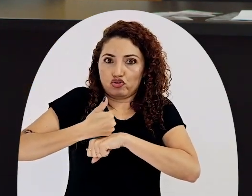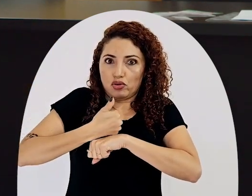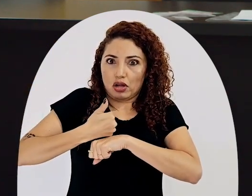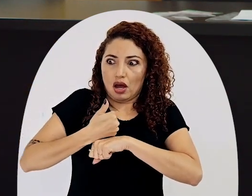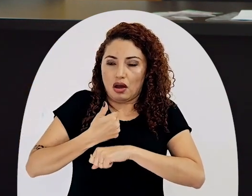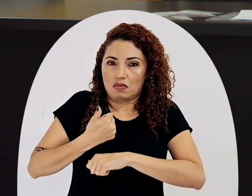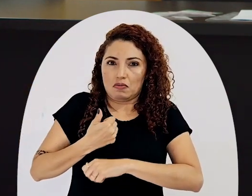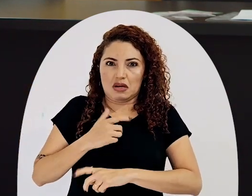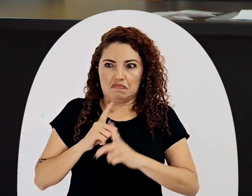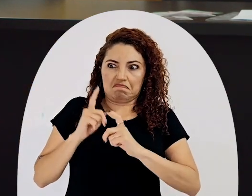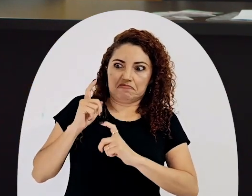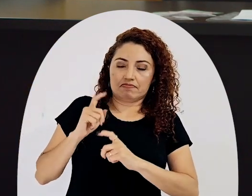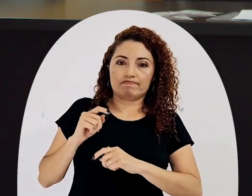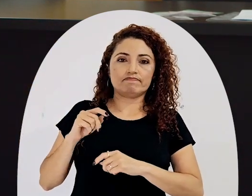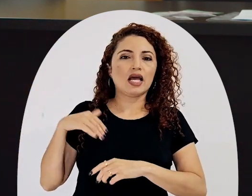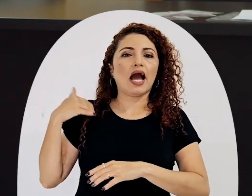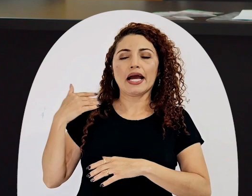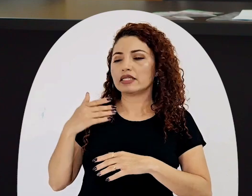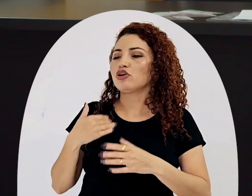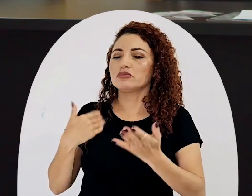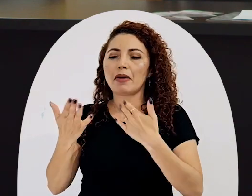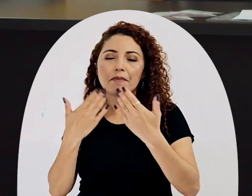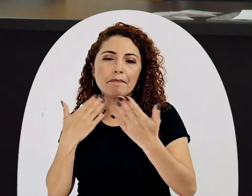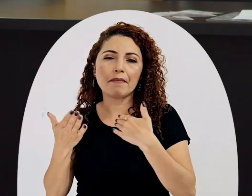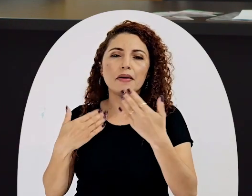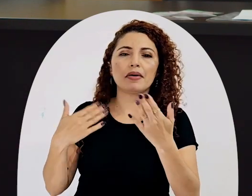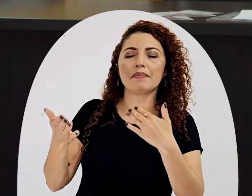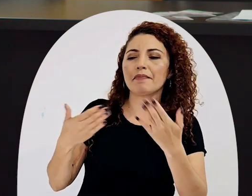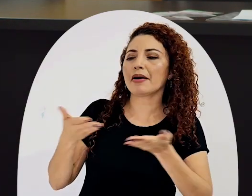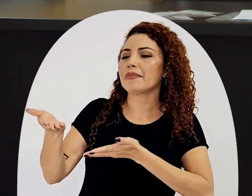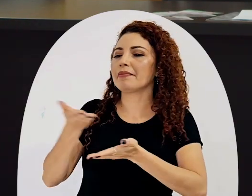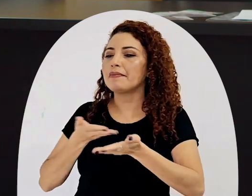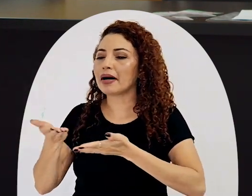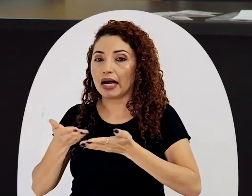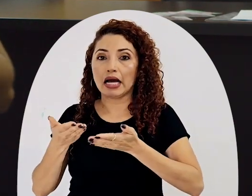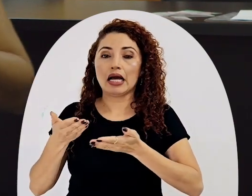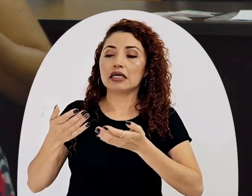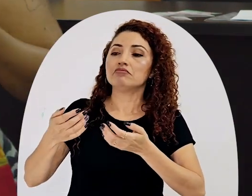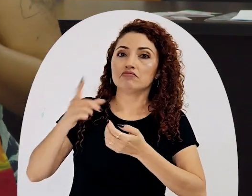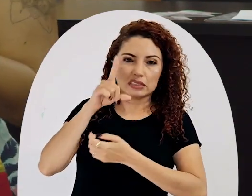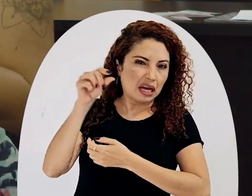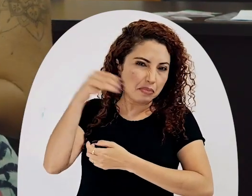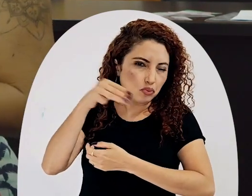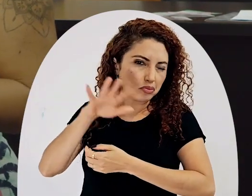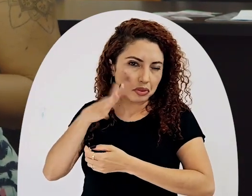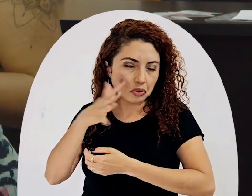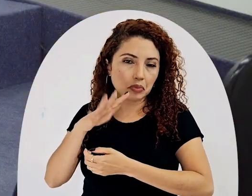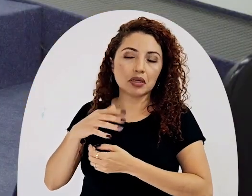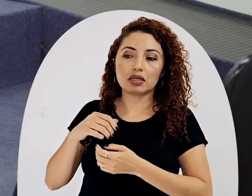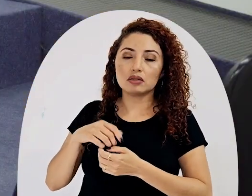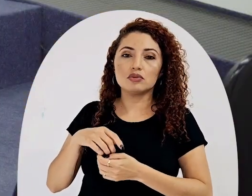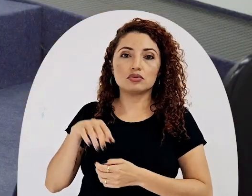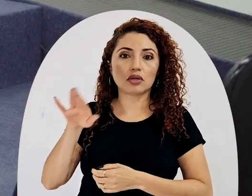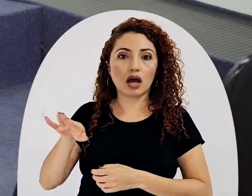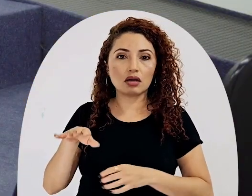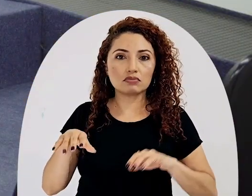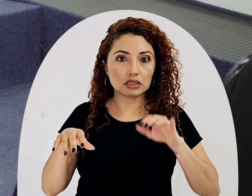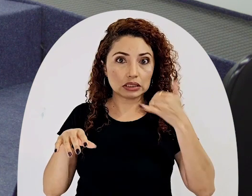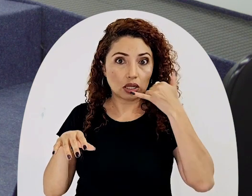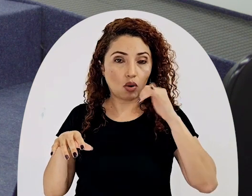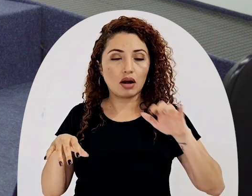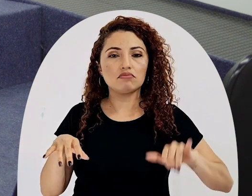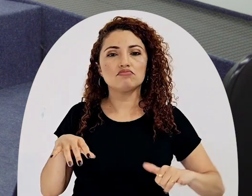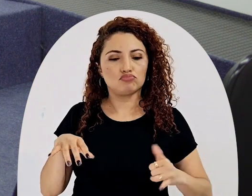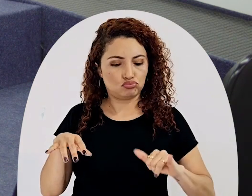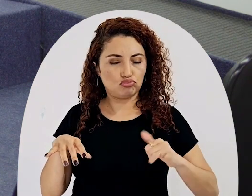Passado ali 10 minutos da nossa conversa, que era importante, que eu precisava atender um cliente, veio uma ligação no